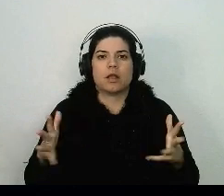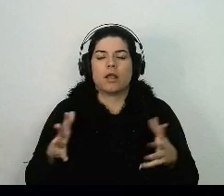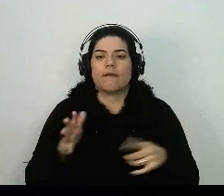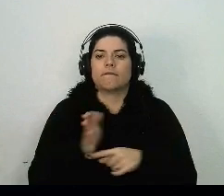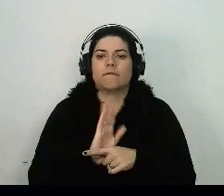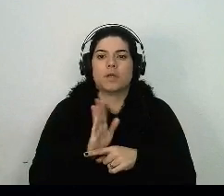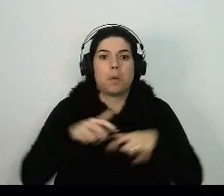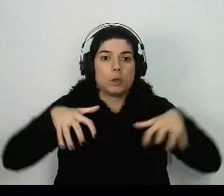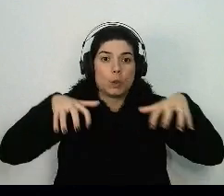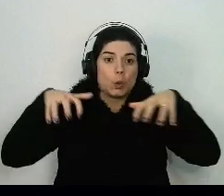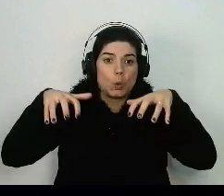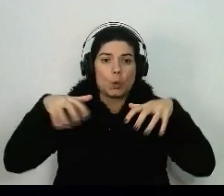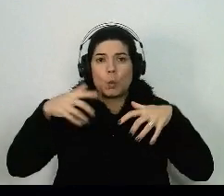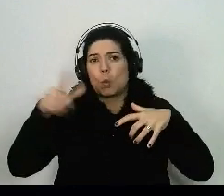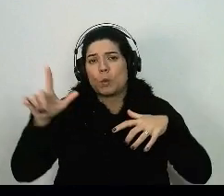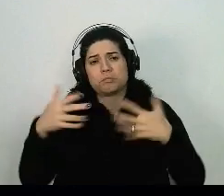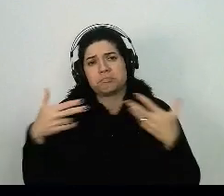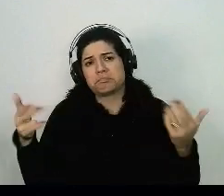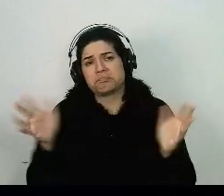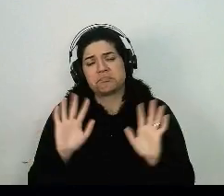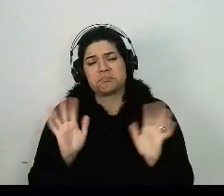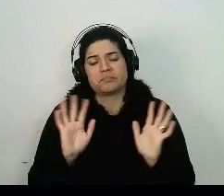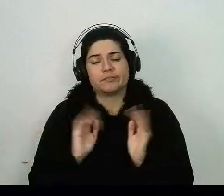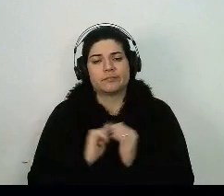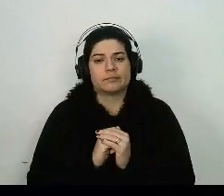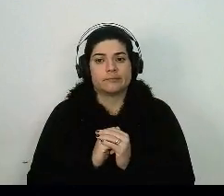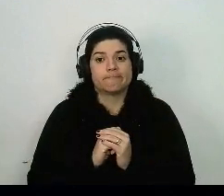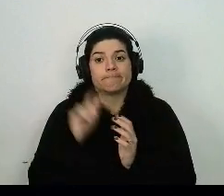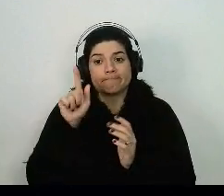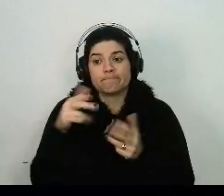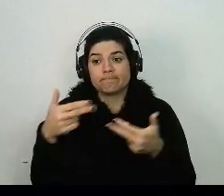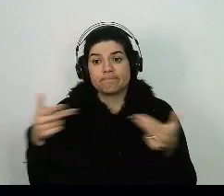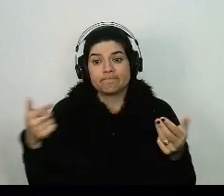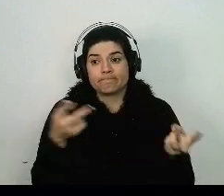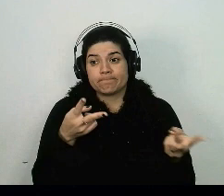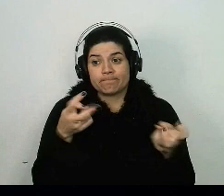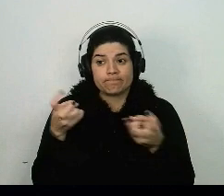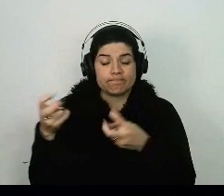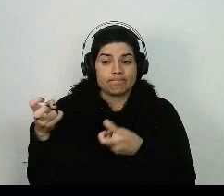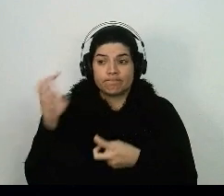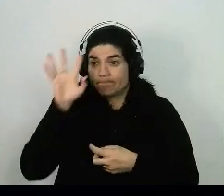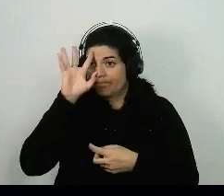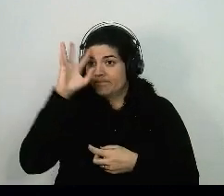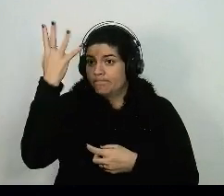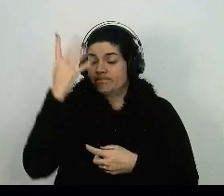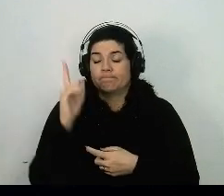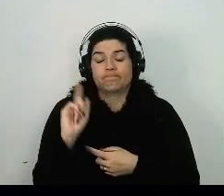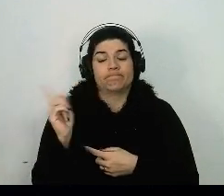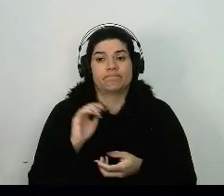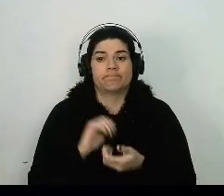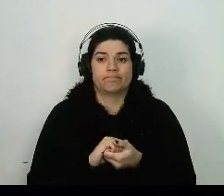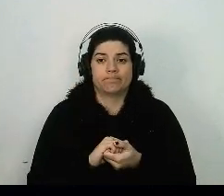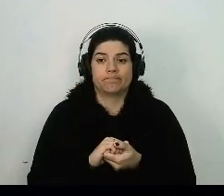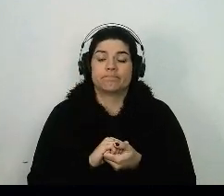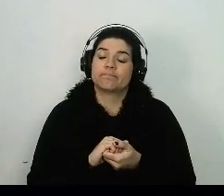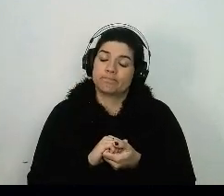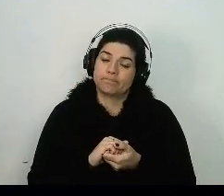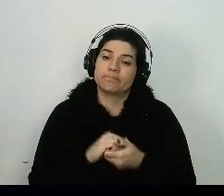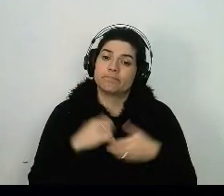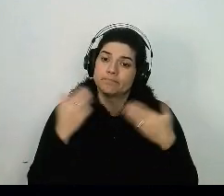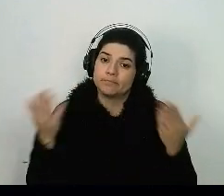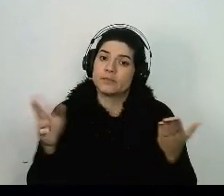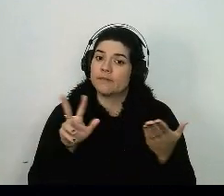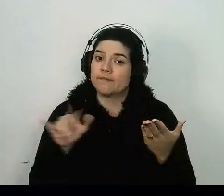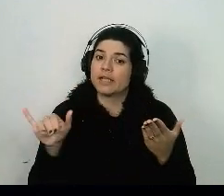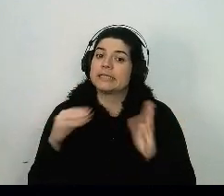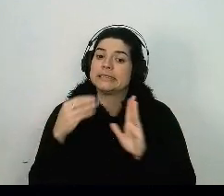né? E isso daí é uma coisa que a gente percebe que ainda não foi resolvido da melhor forma possível. Então, provavelmente vai ser o